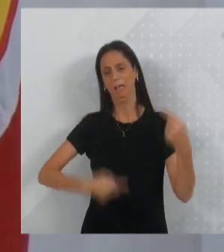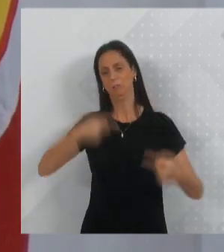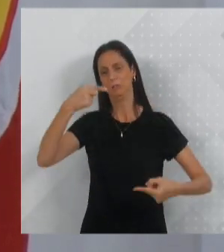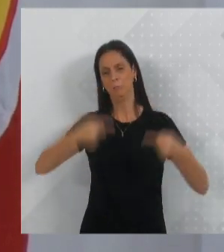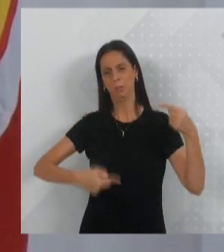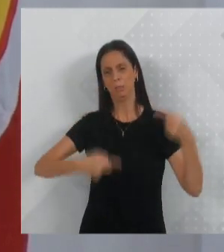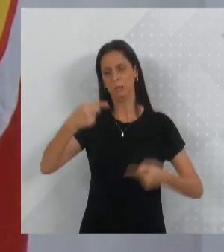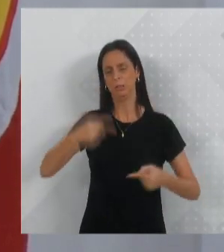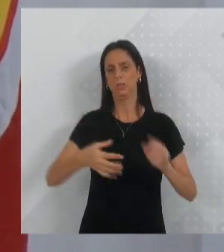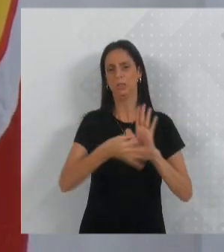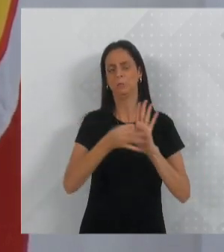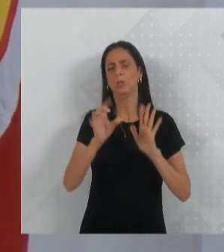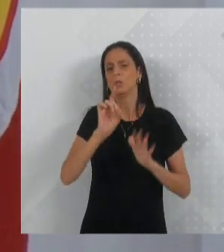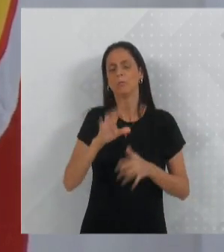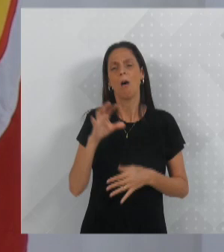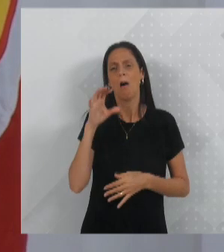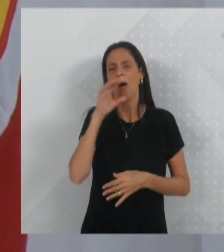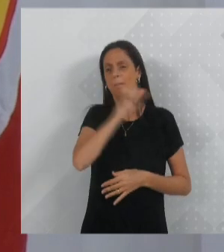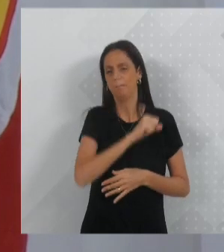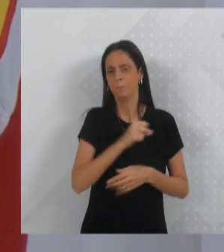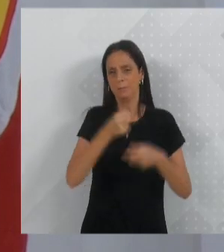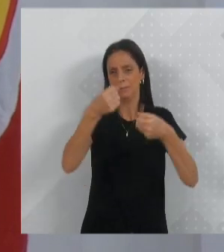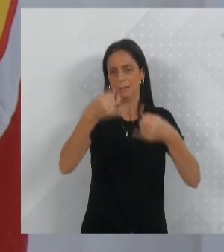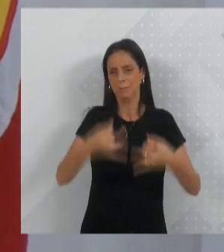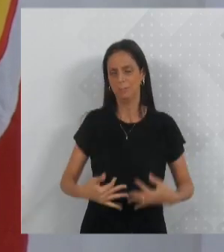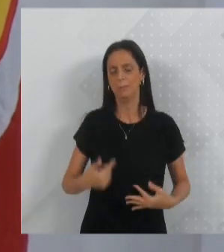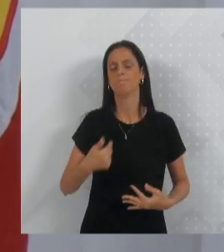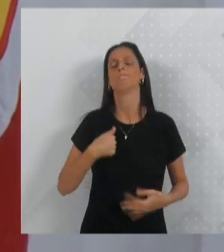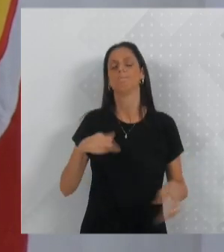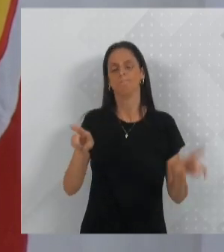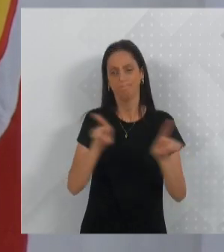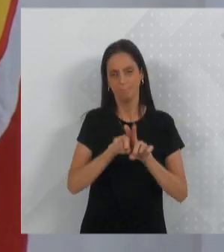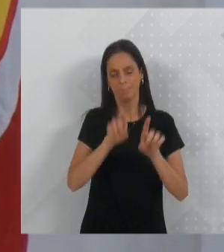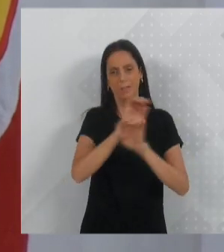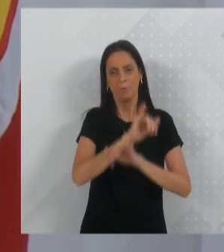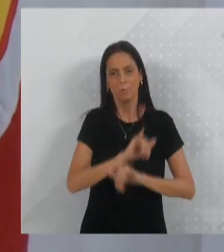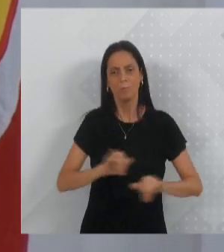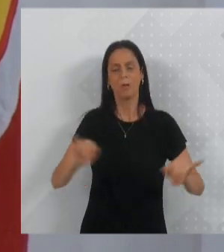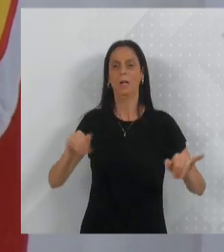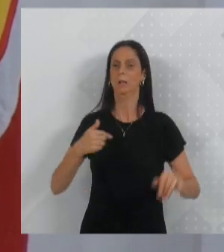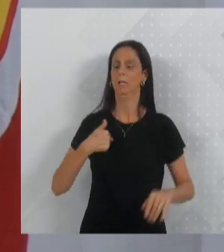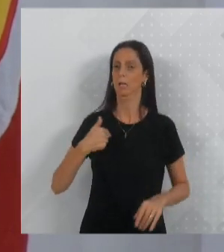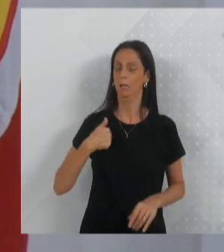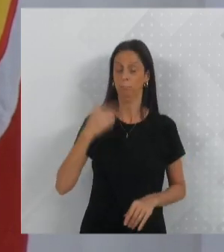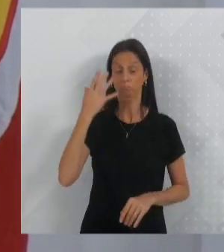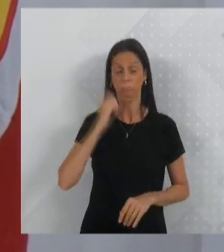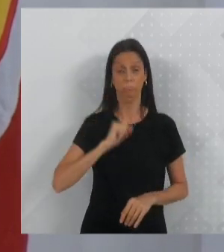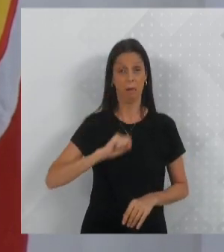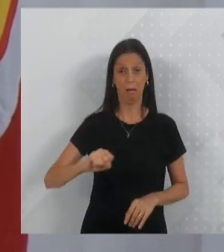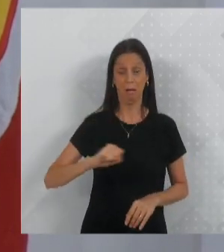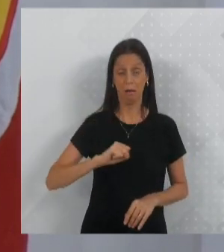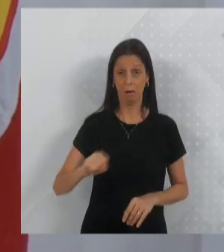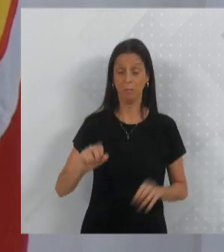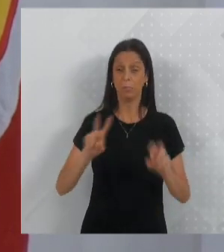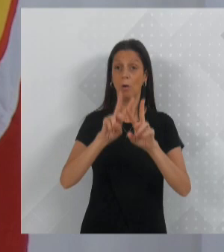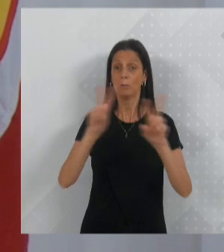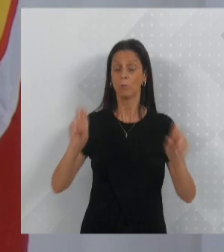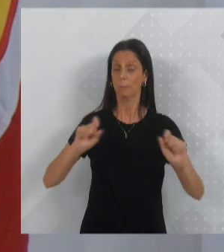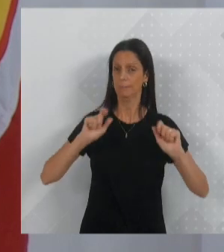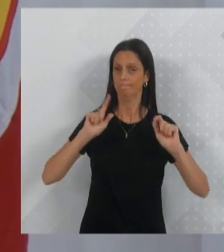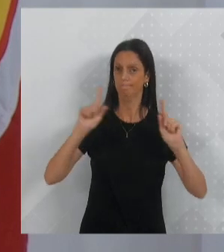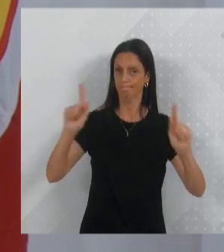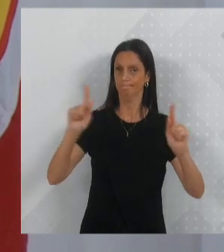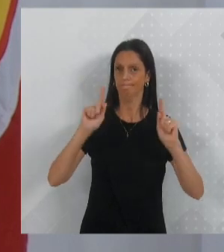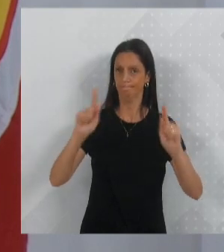vou só dar uma pelada e vou deixar aqui declarado a minha indignação por conta dessa paralisação